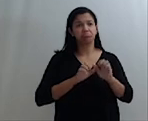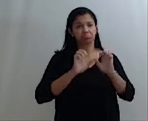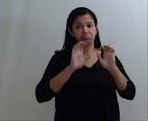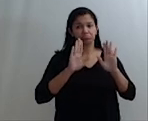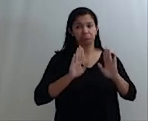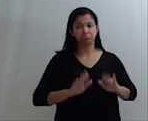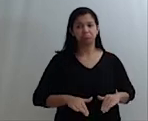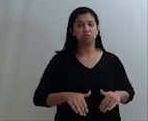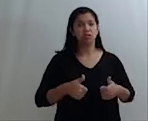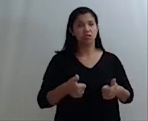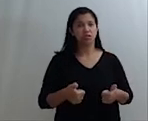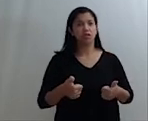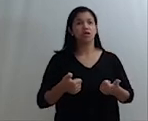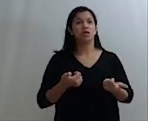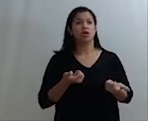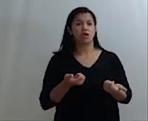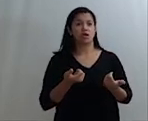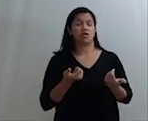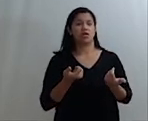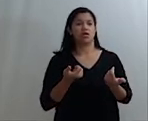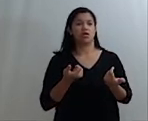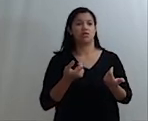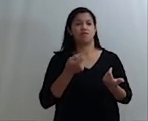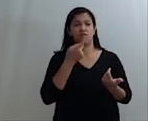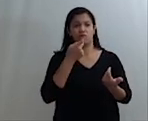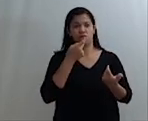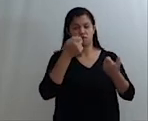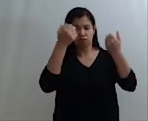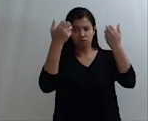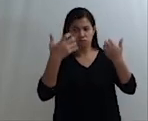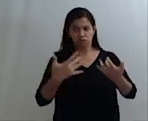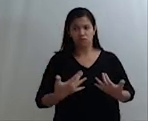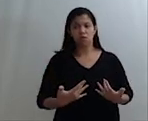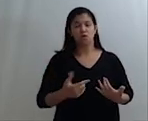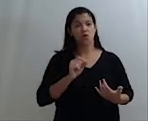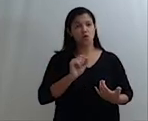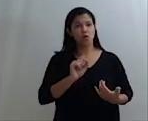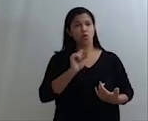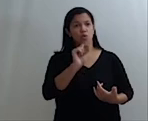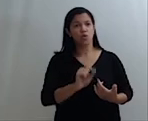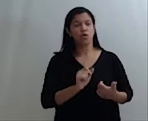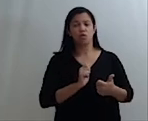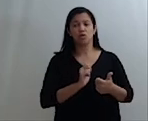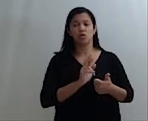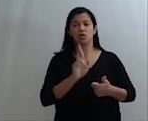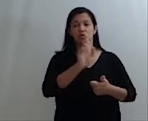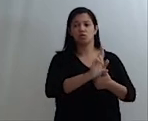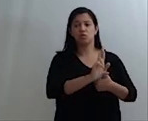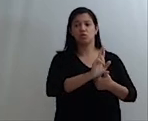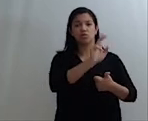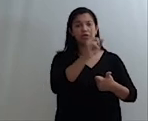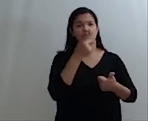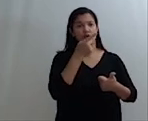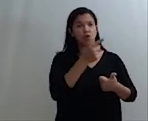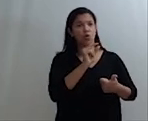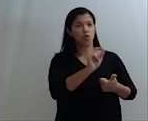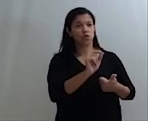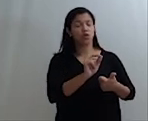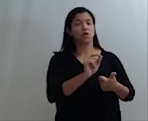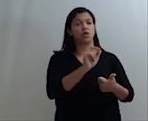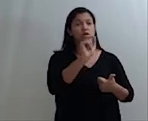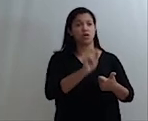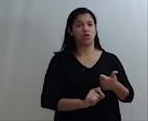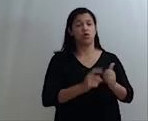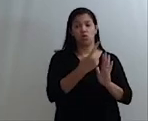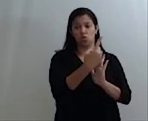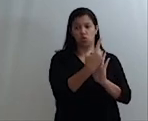procurador já leu trecho do Decreto eh e que eu repito o decreto foi feito